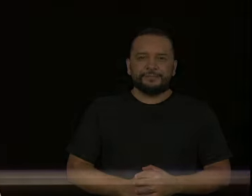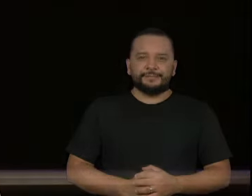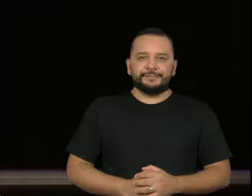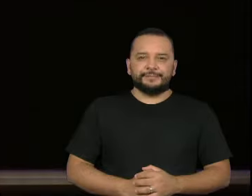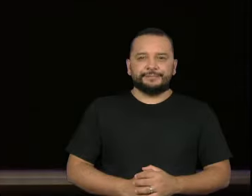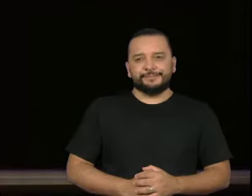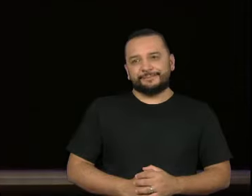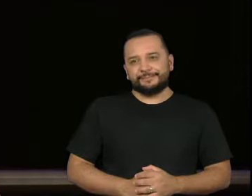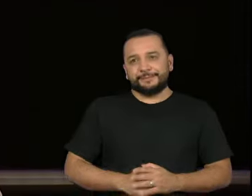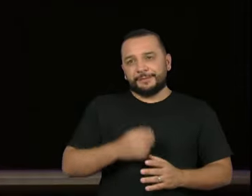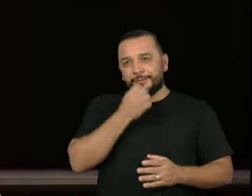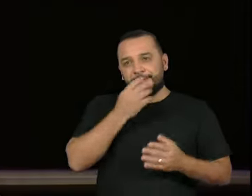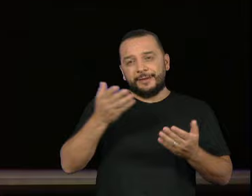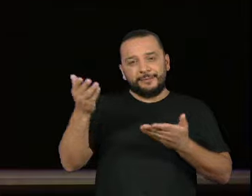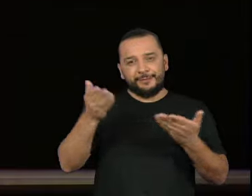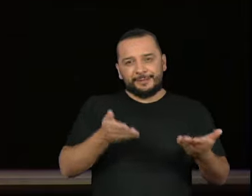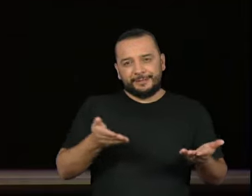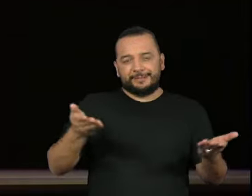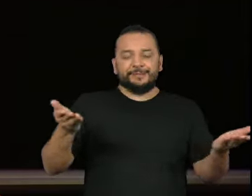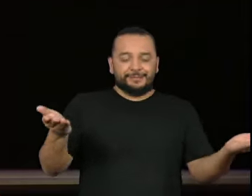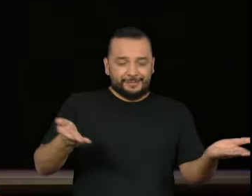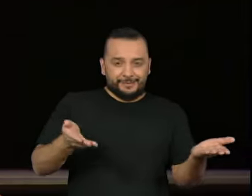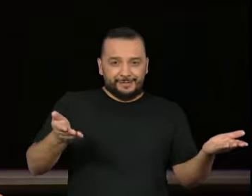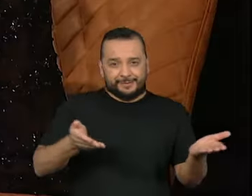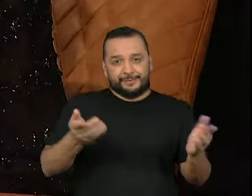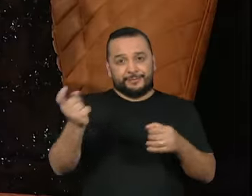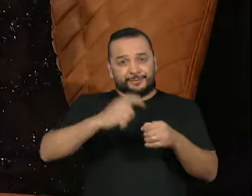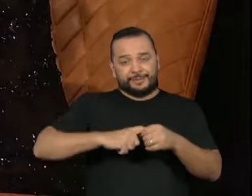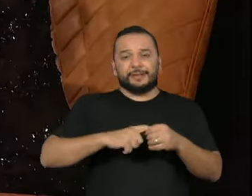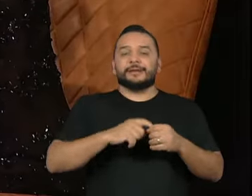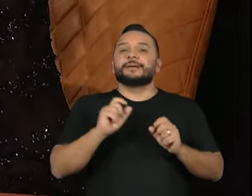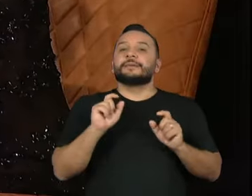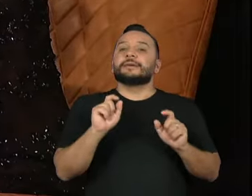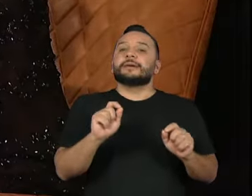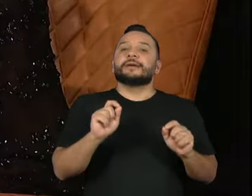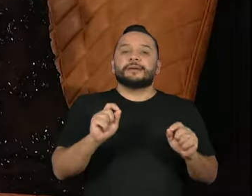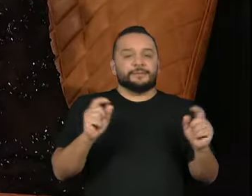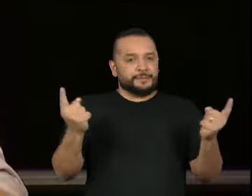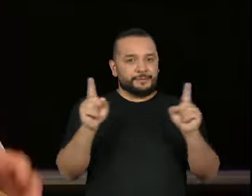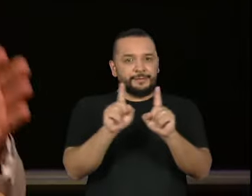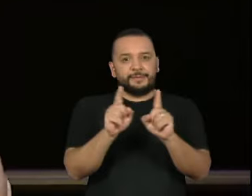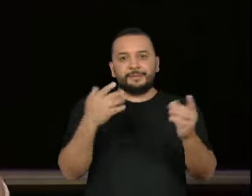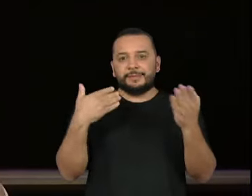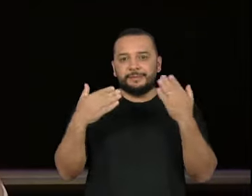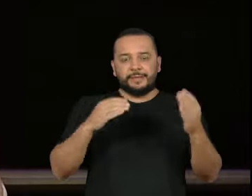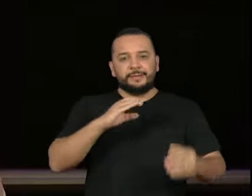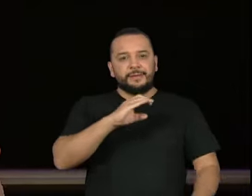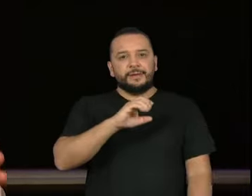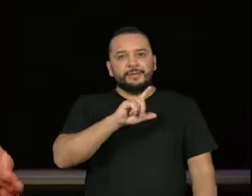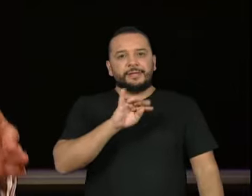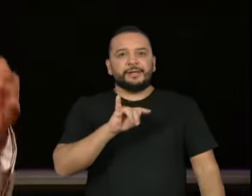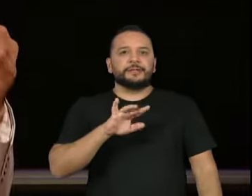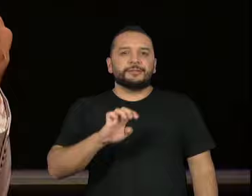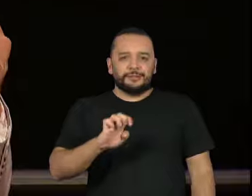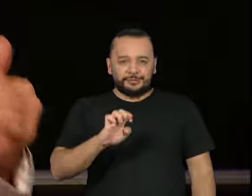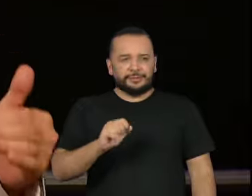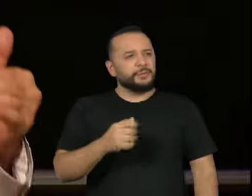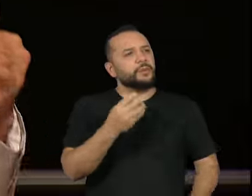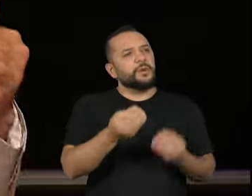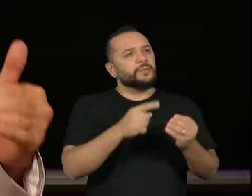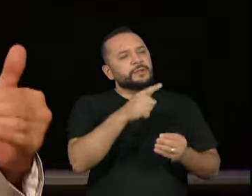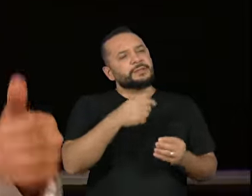Muito bem, voltando com o Persona, no gostoso bate-papo com a Claudete Soares. Claudete, como foi que você conheceu o